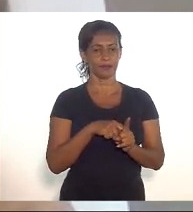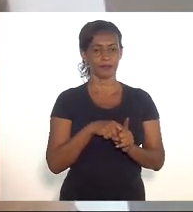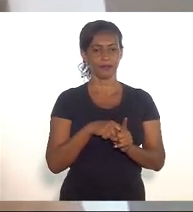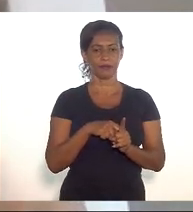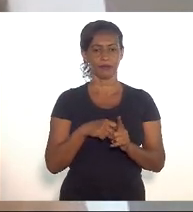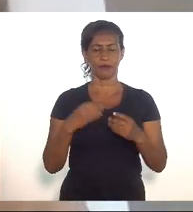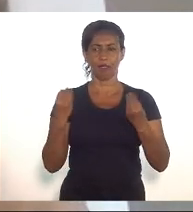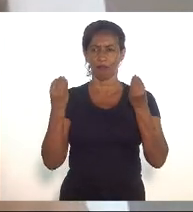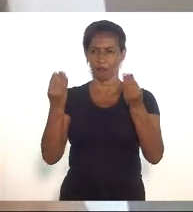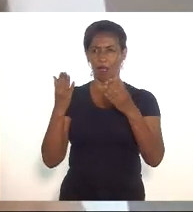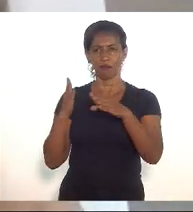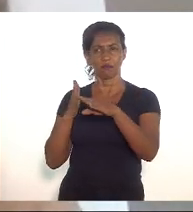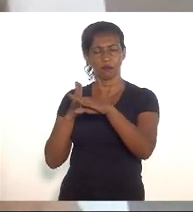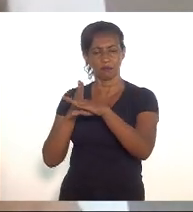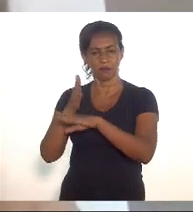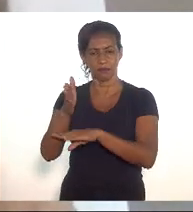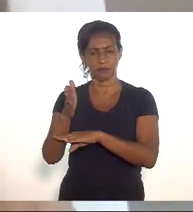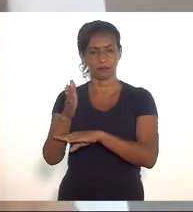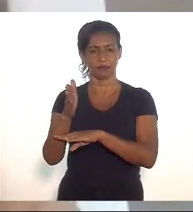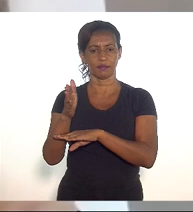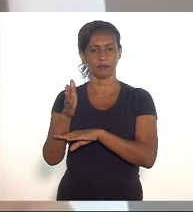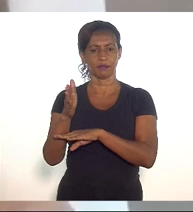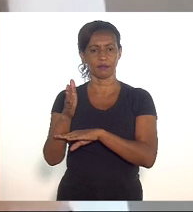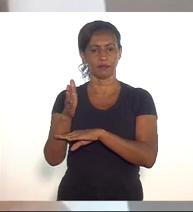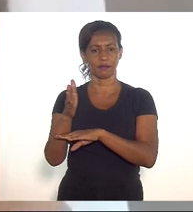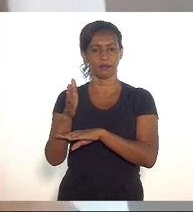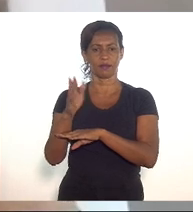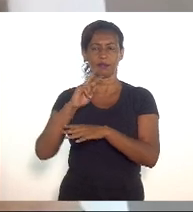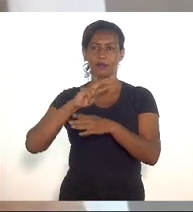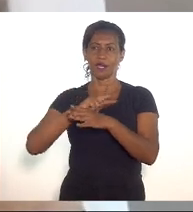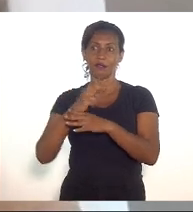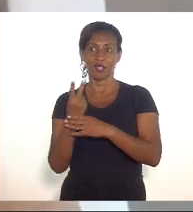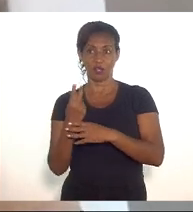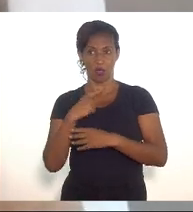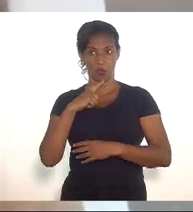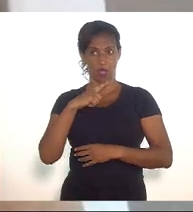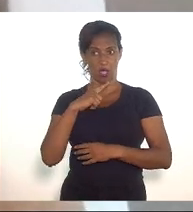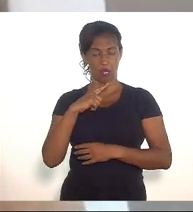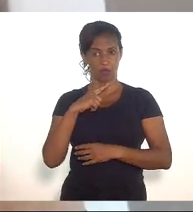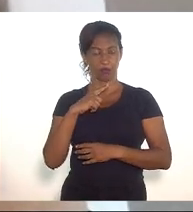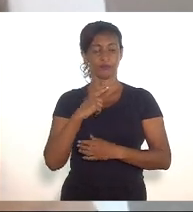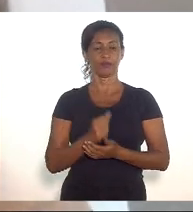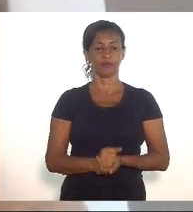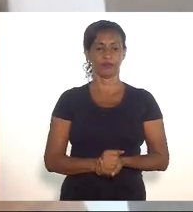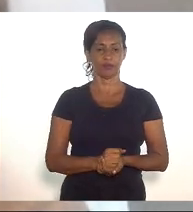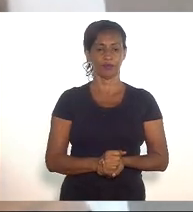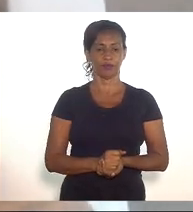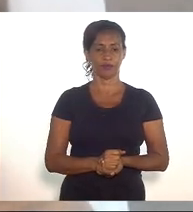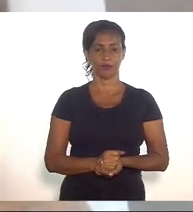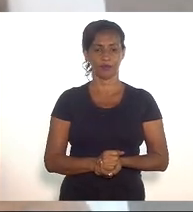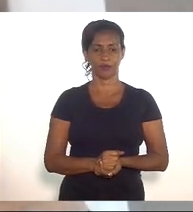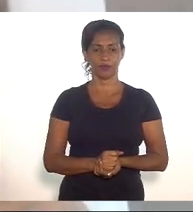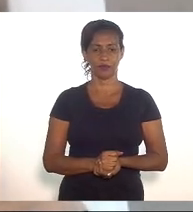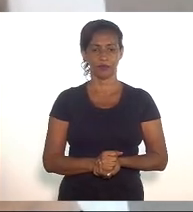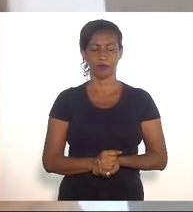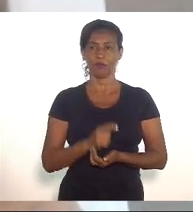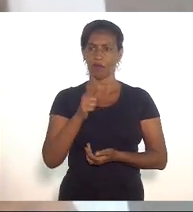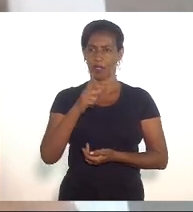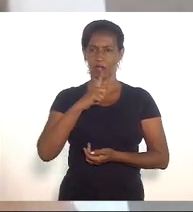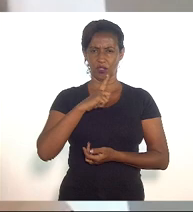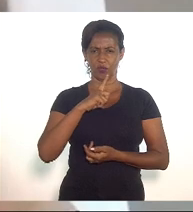dar acesso aos senhores na versão que eu tenho. A gente vai atribuir uma